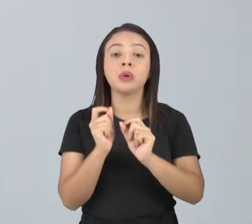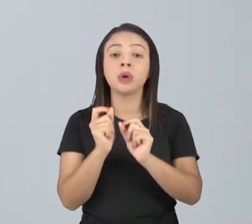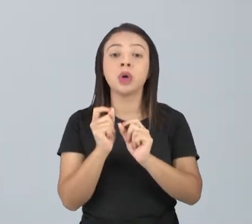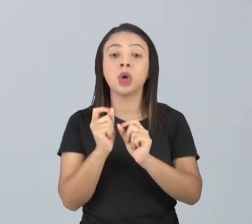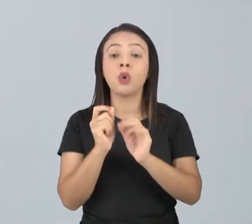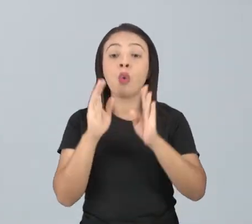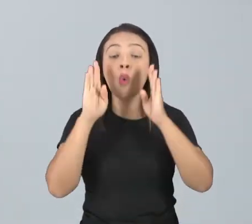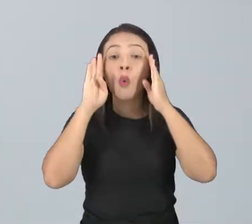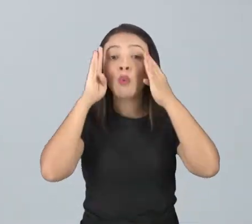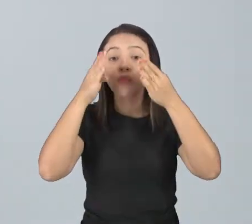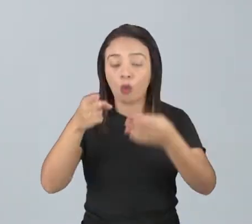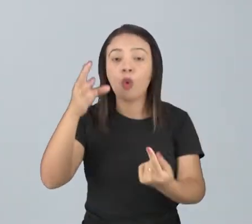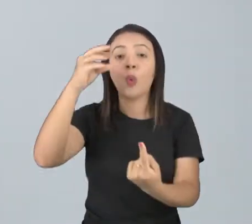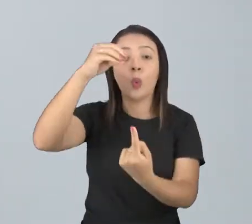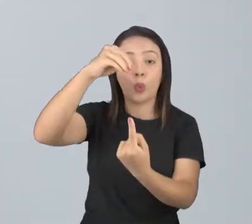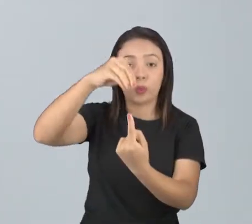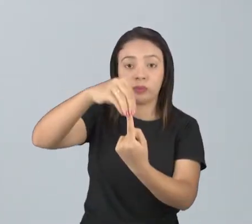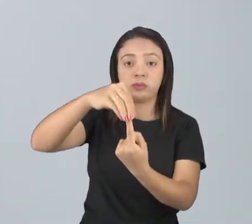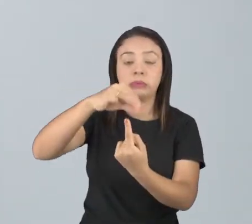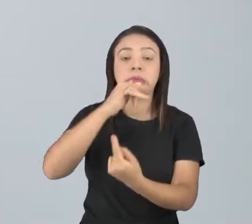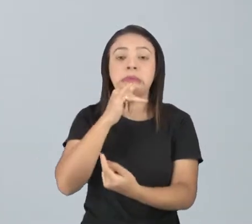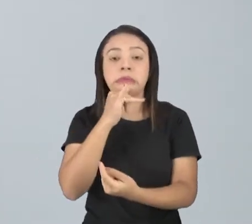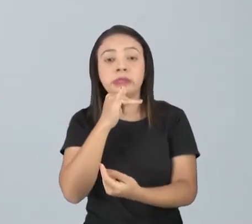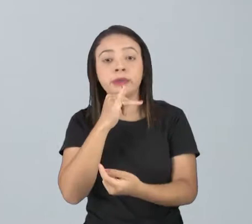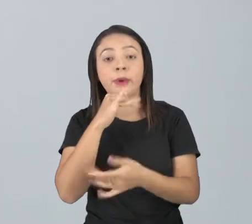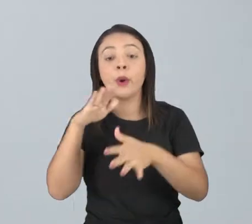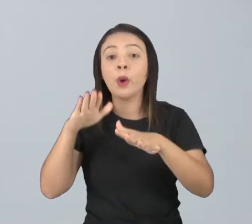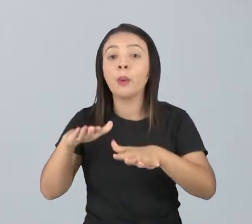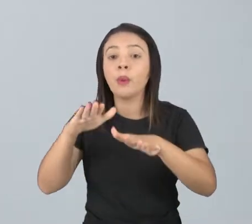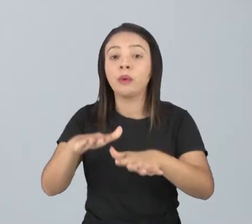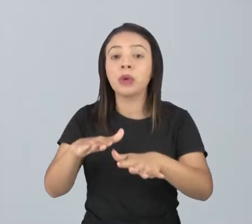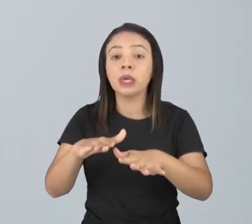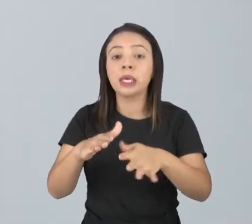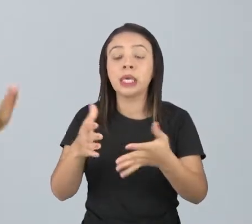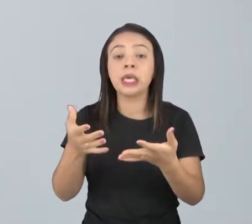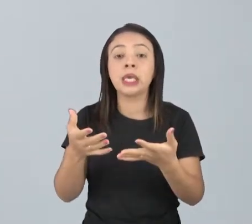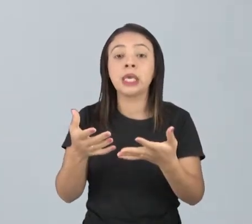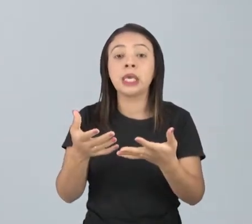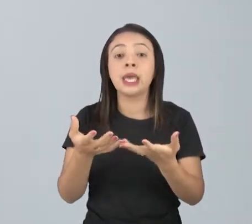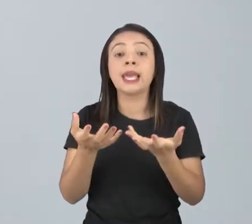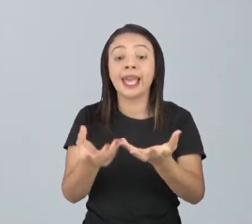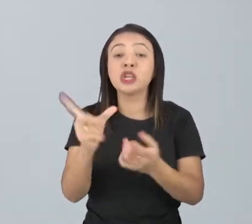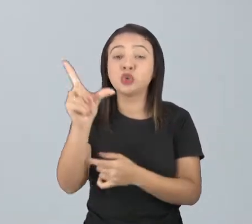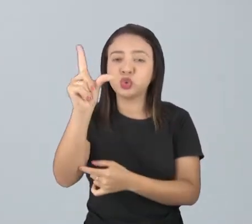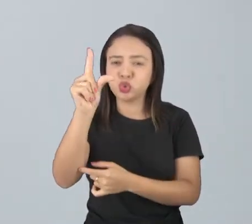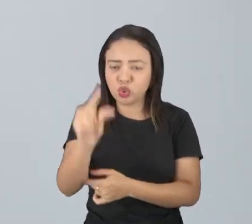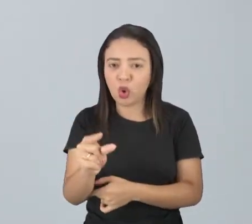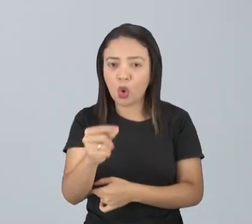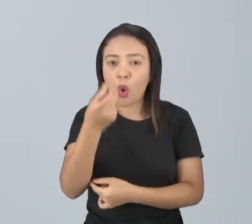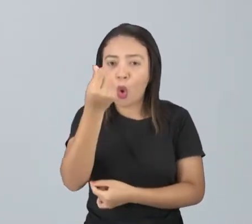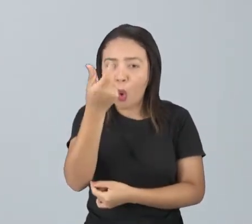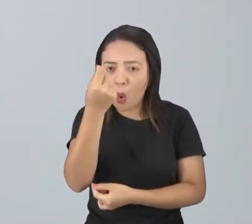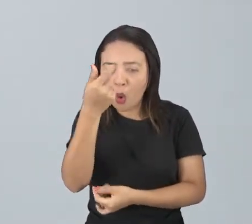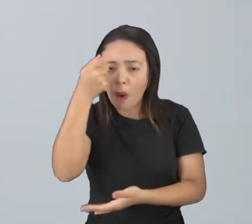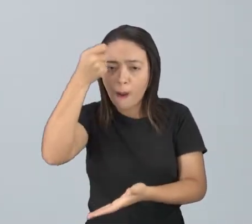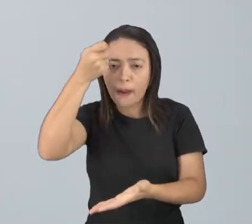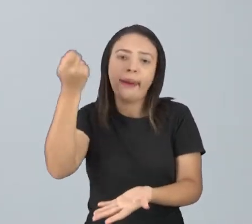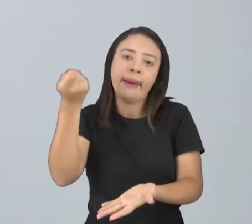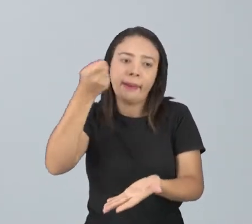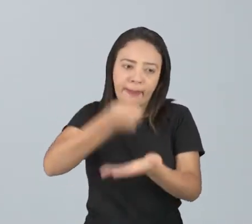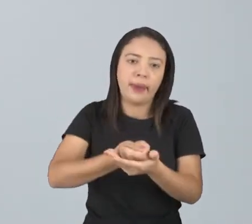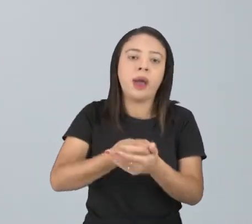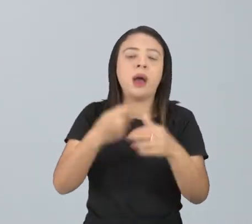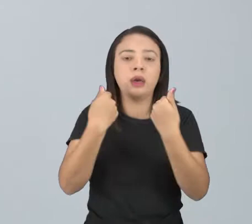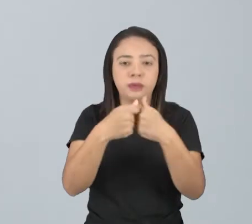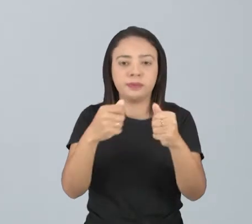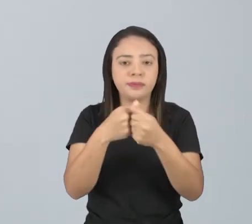o texto deu exemplo dos movimentos contra o aumento da passagem, então são movimentos que surgem para lutar